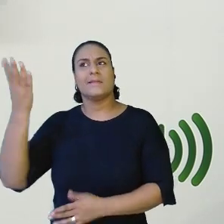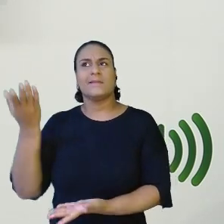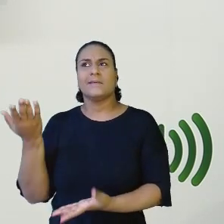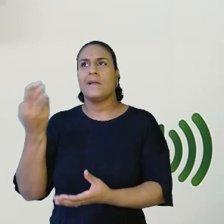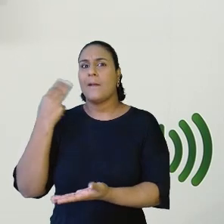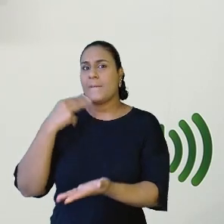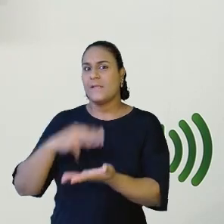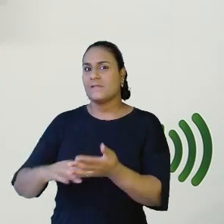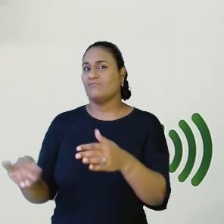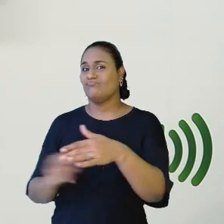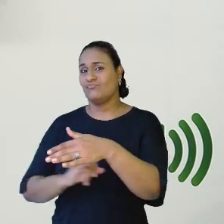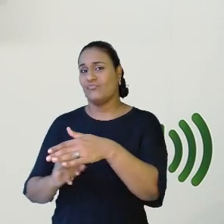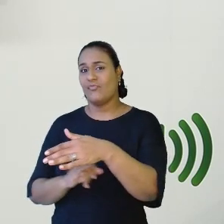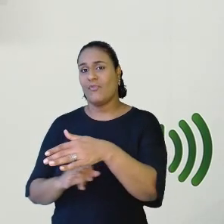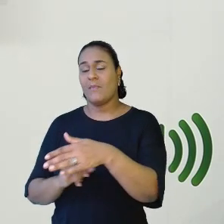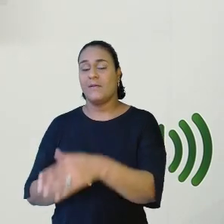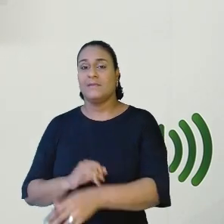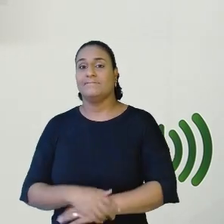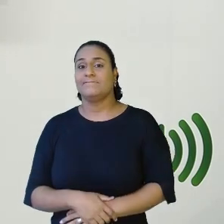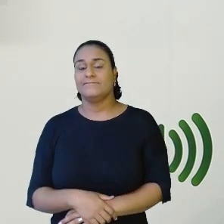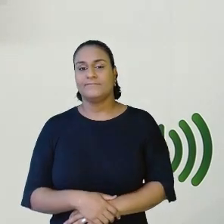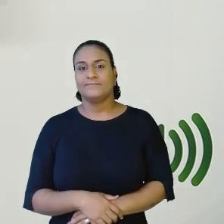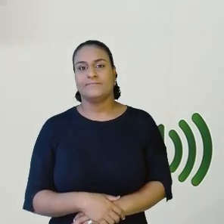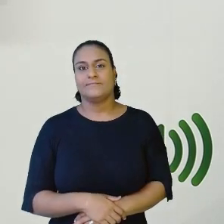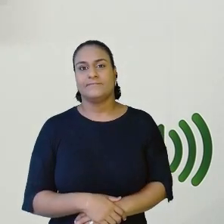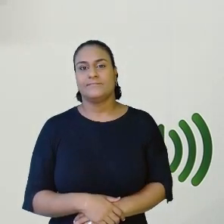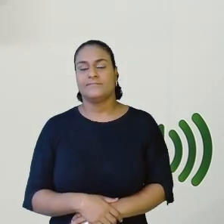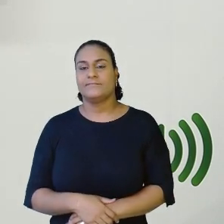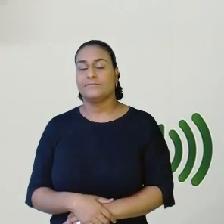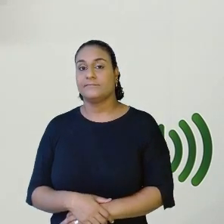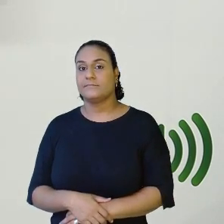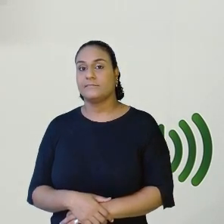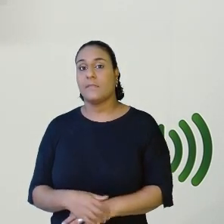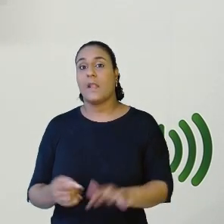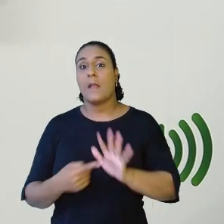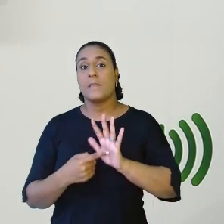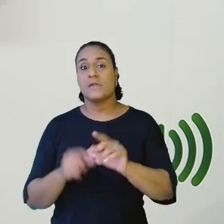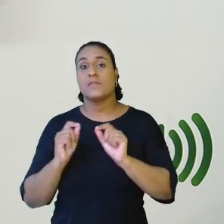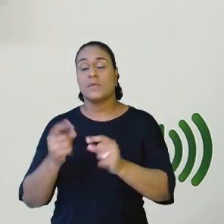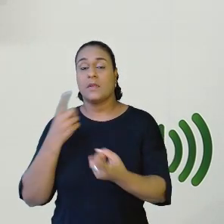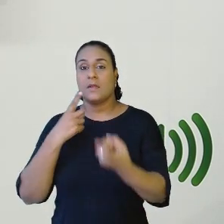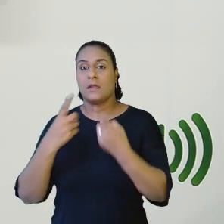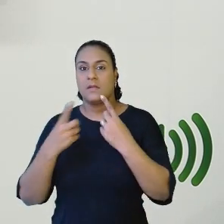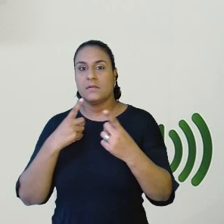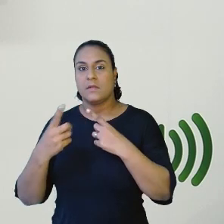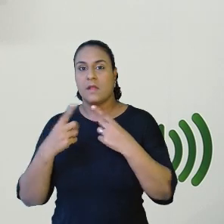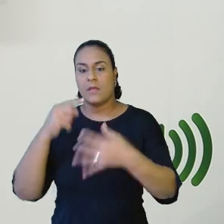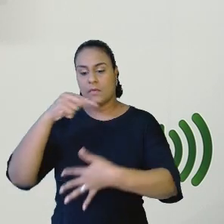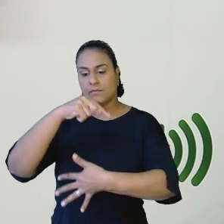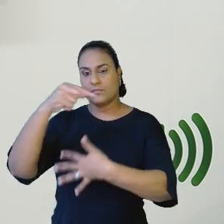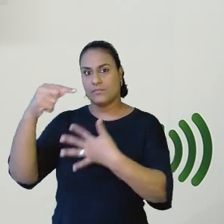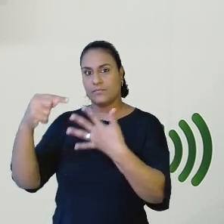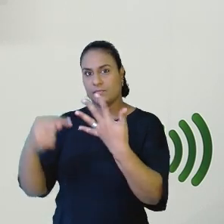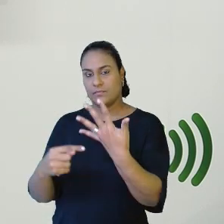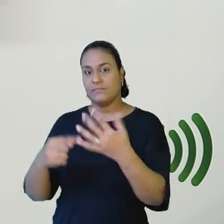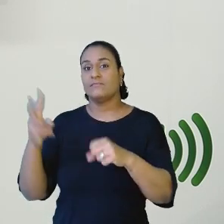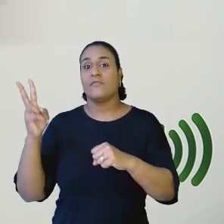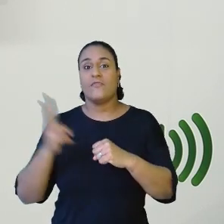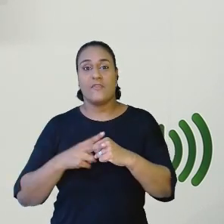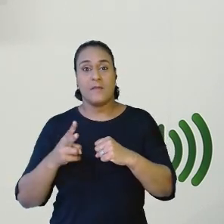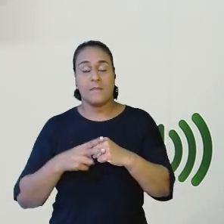mensagem informal. Então, elas apresentam também um diálogo entre os elementos verbais